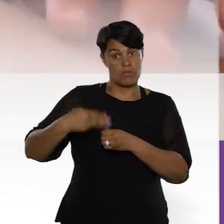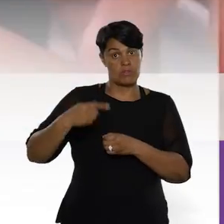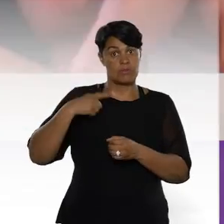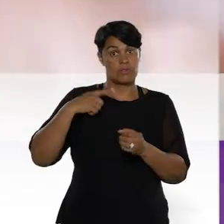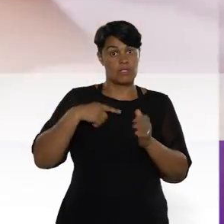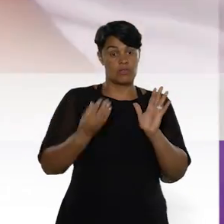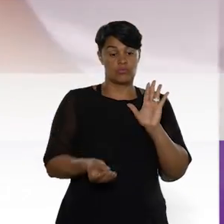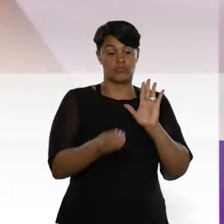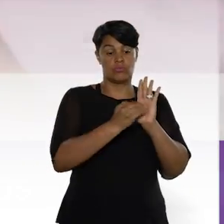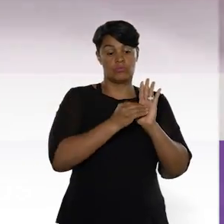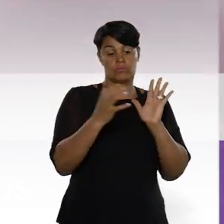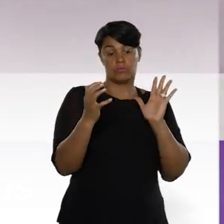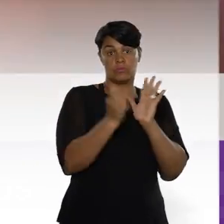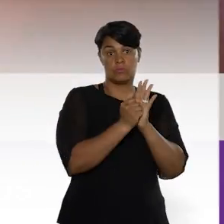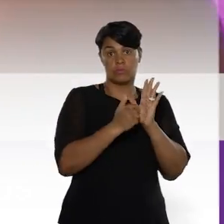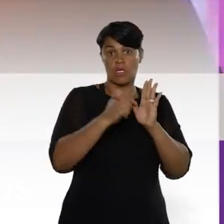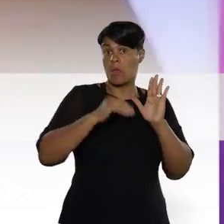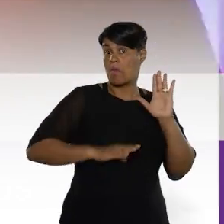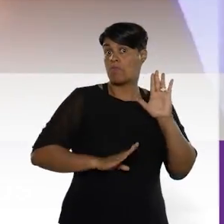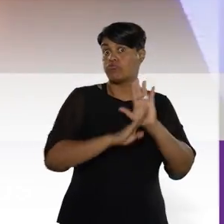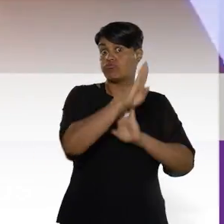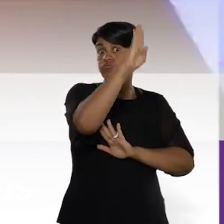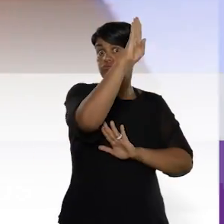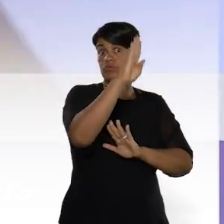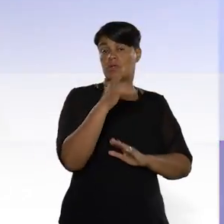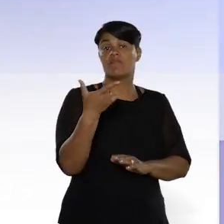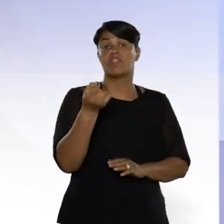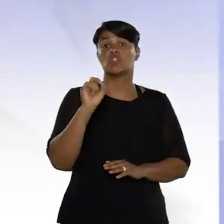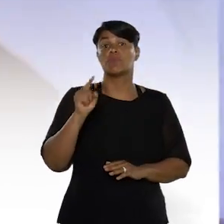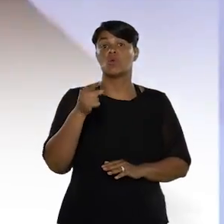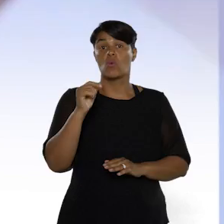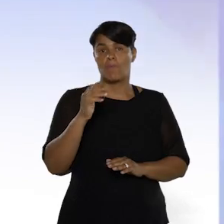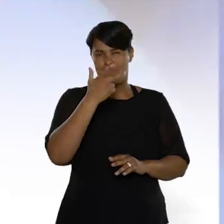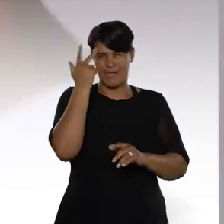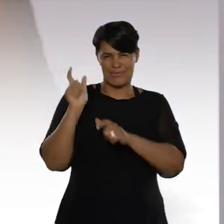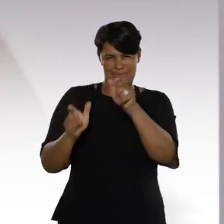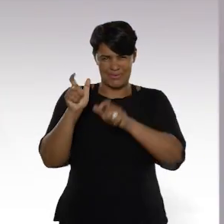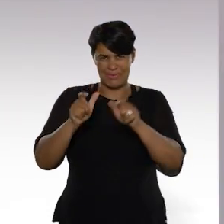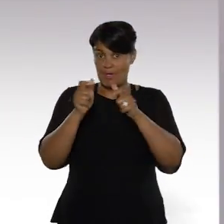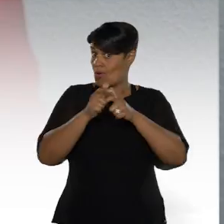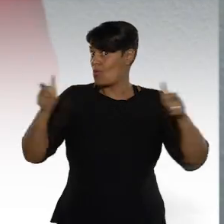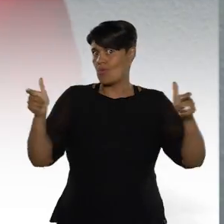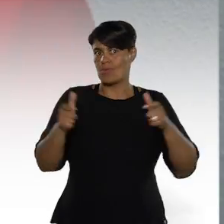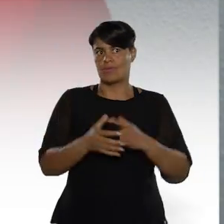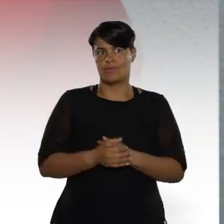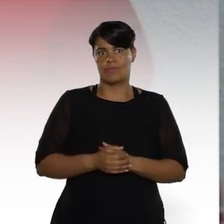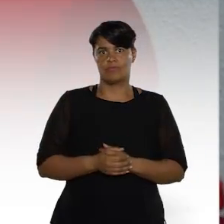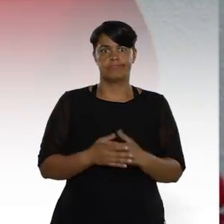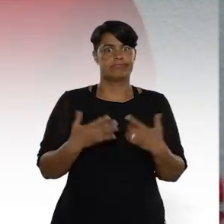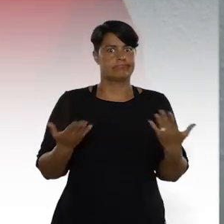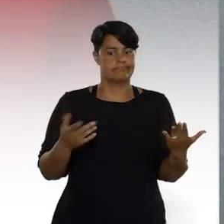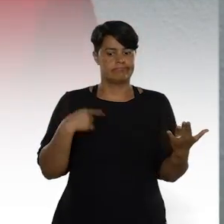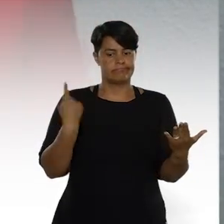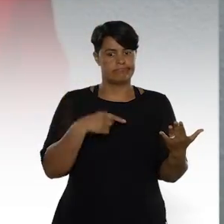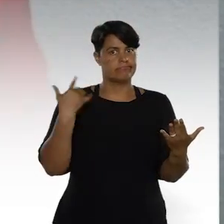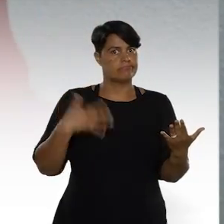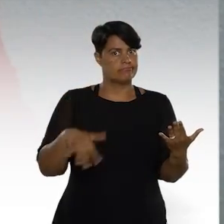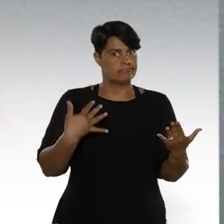de casos no país entre as cidades com mais de 20 mil habitantes. É um cenário bem peculiar, bem diferente do resto do